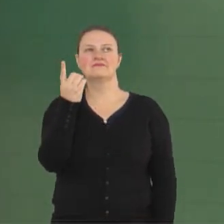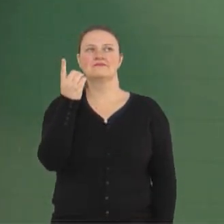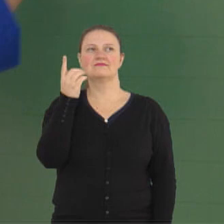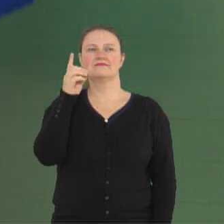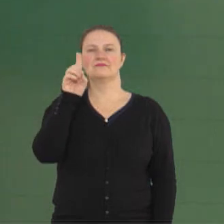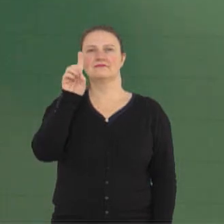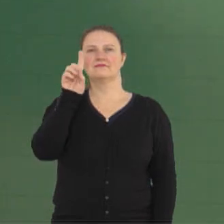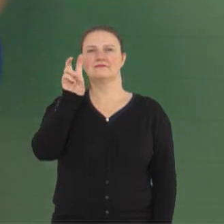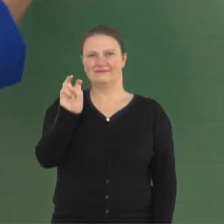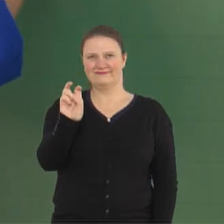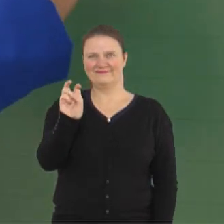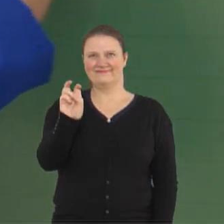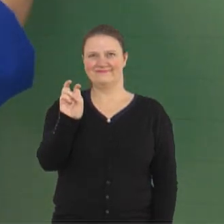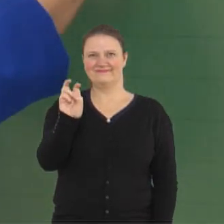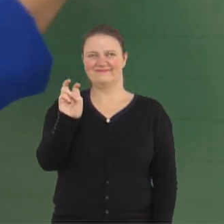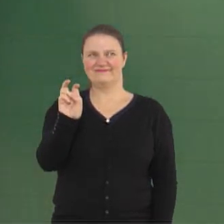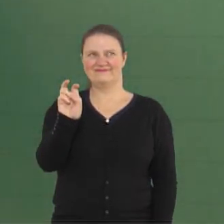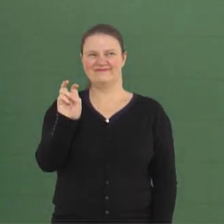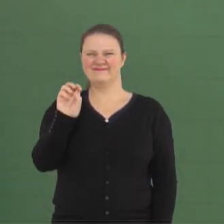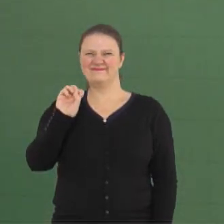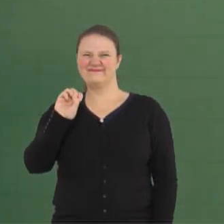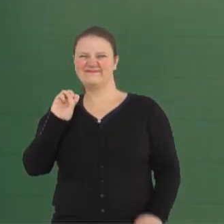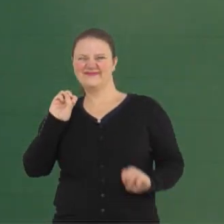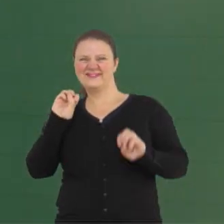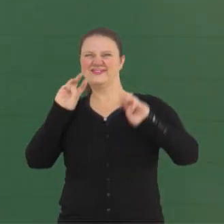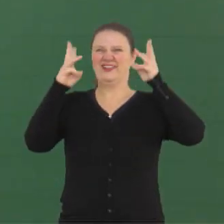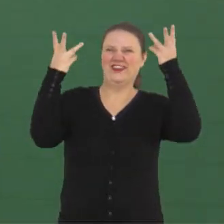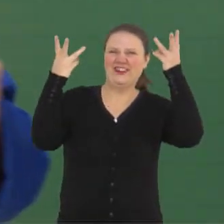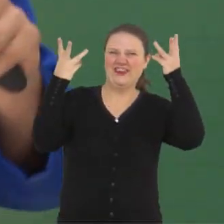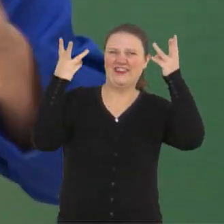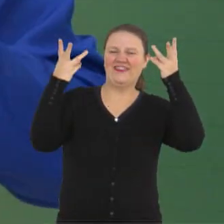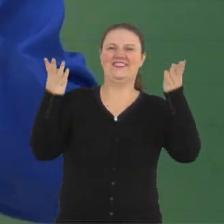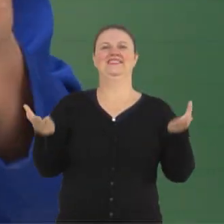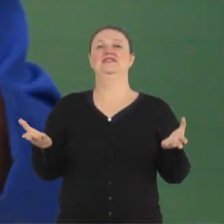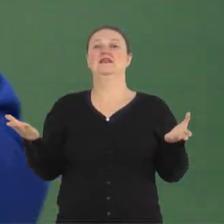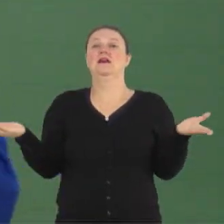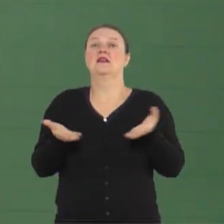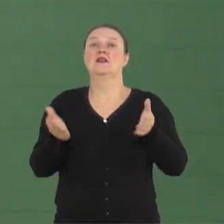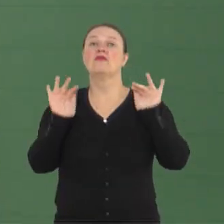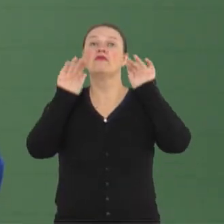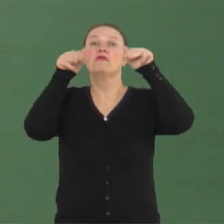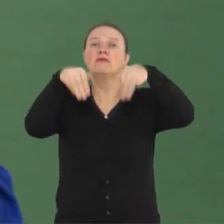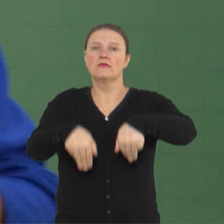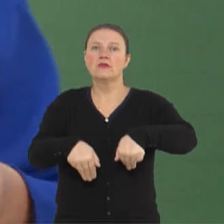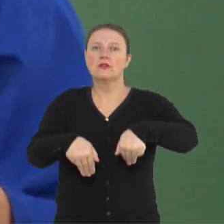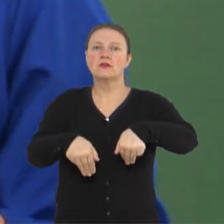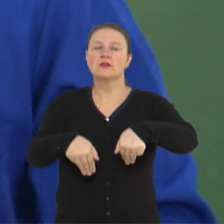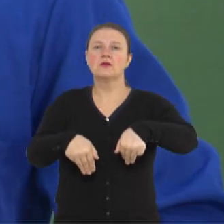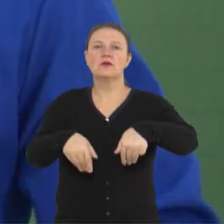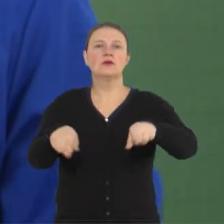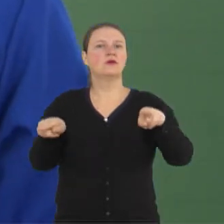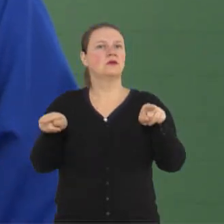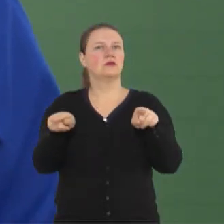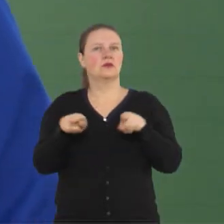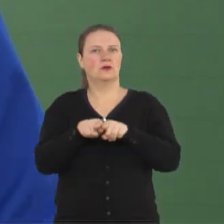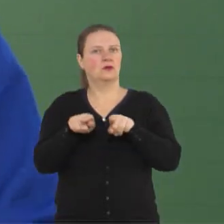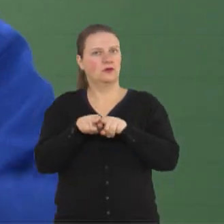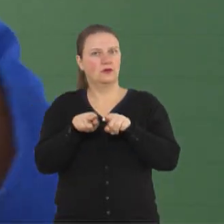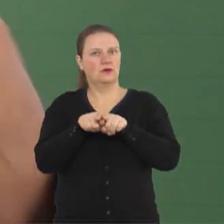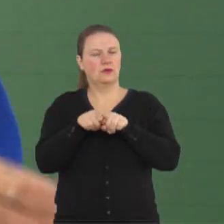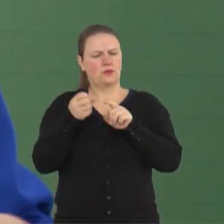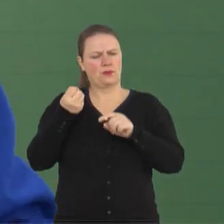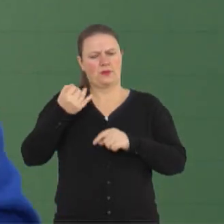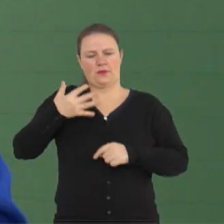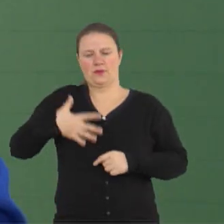tenho 15. Show de bola! E assim a gente finaliza a nossa expressão numérica,